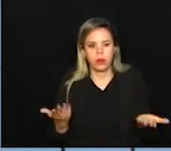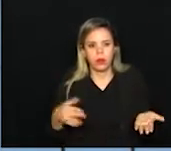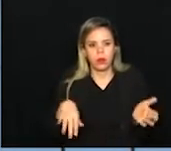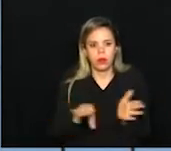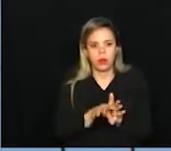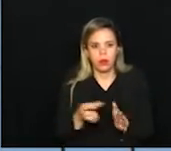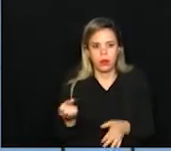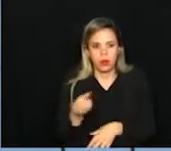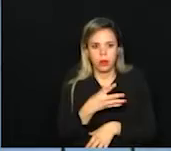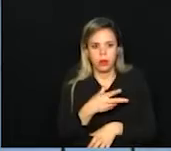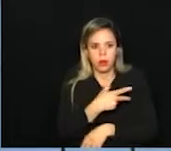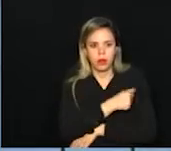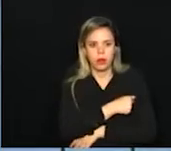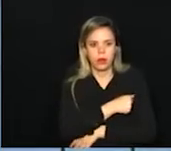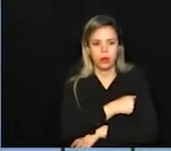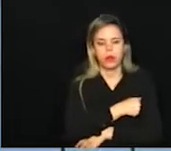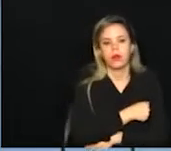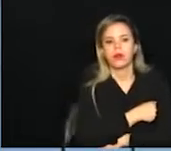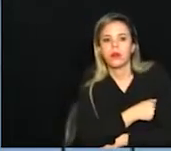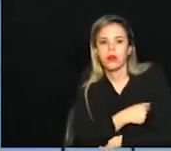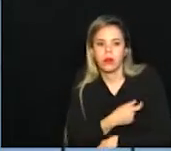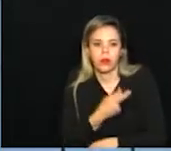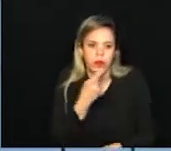chegam novas doses. A gente